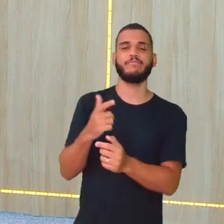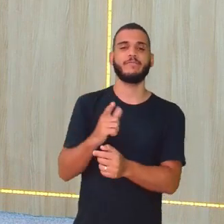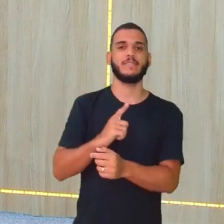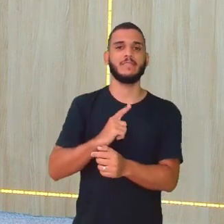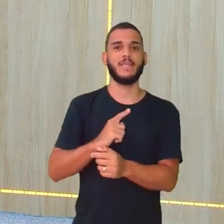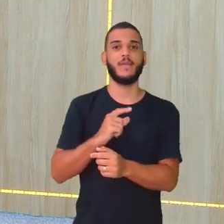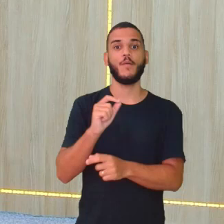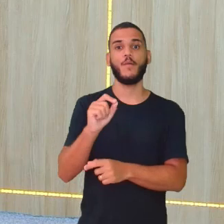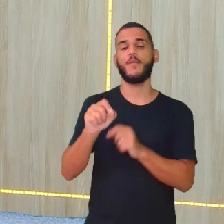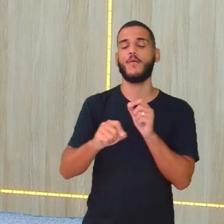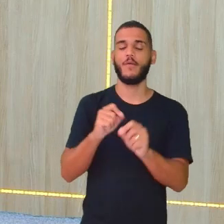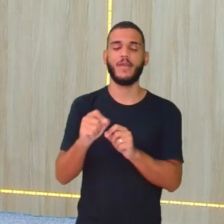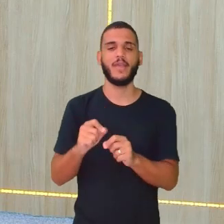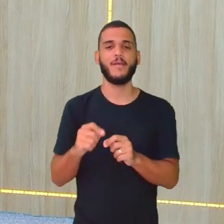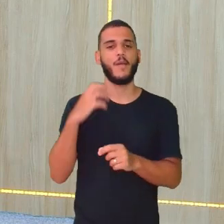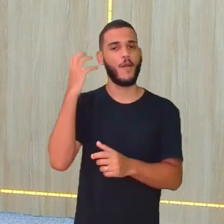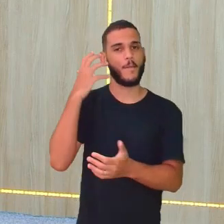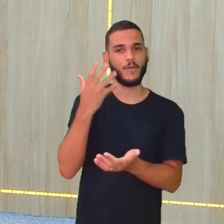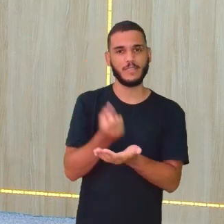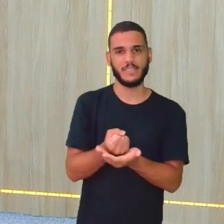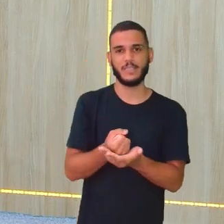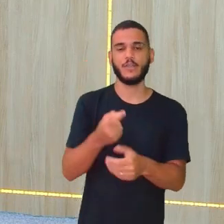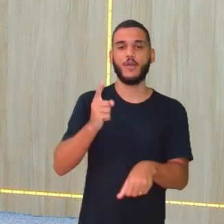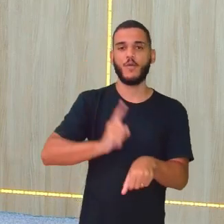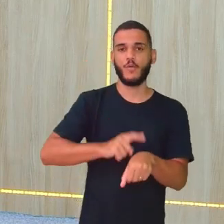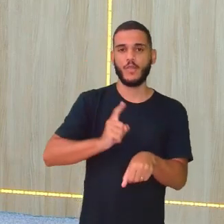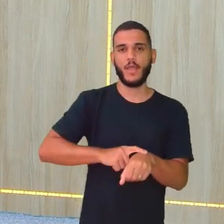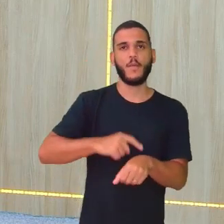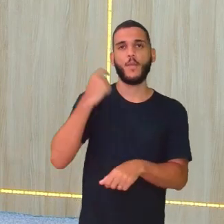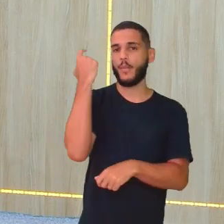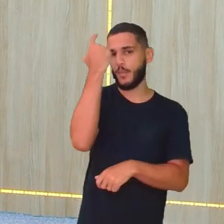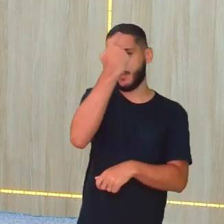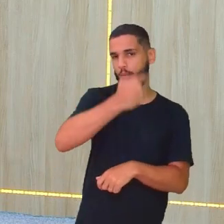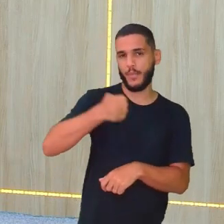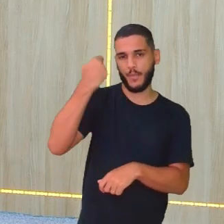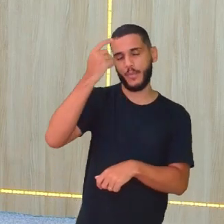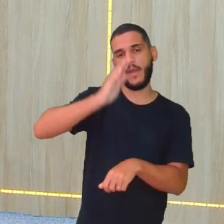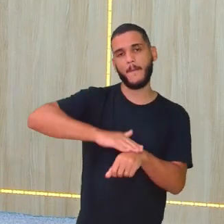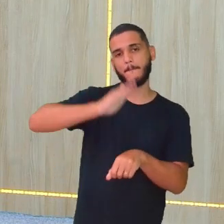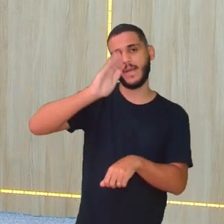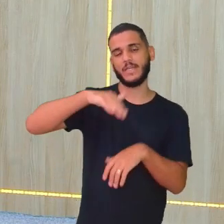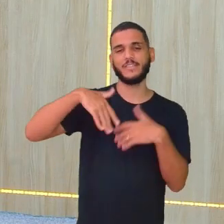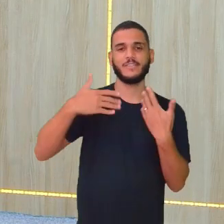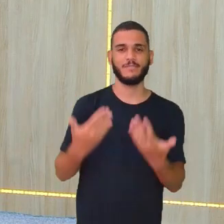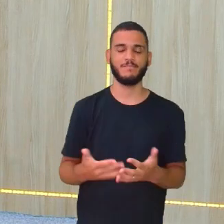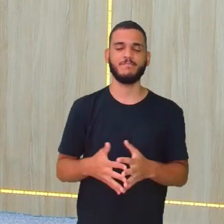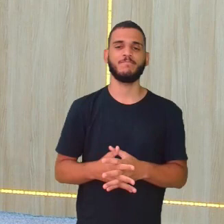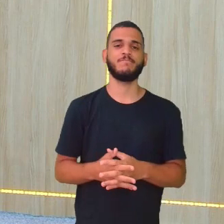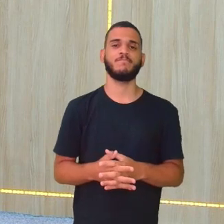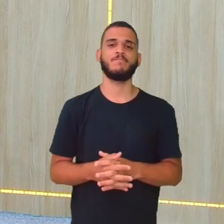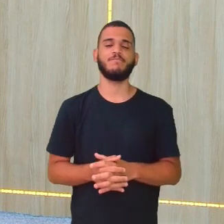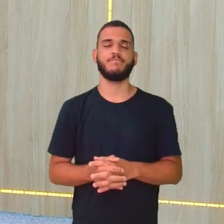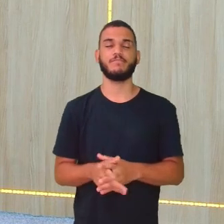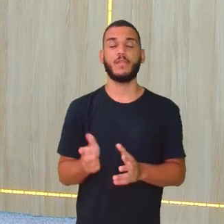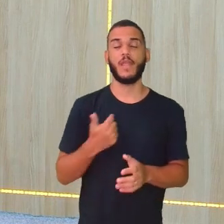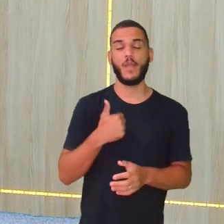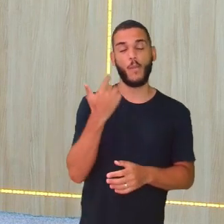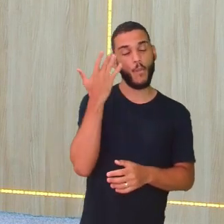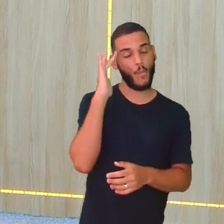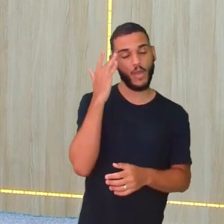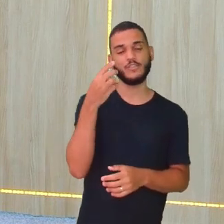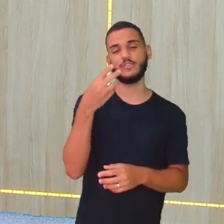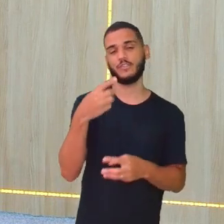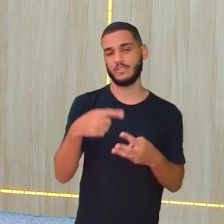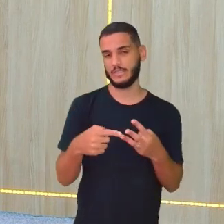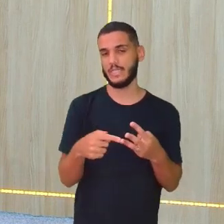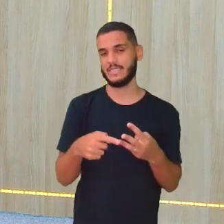maior episódio de Sim. todos, que eu trago o cordel na íntegra. Que aí vale muito também. Eu acho que é o terceiro É mesmo, o tenho terceiro, quase